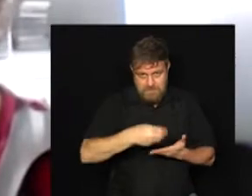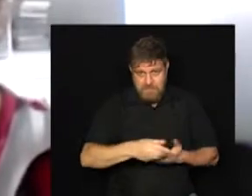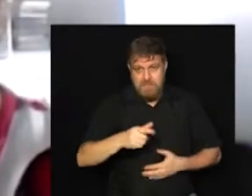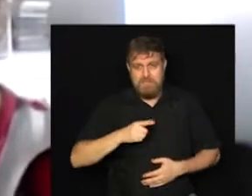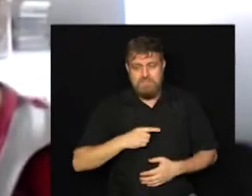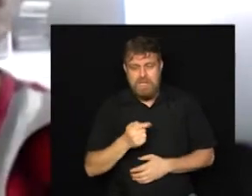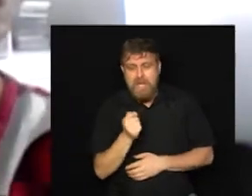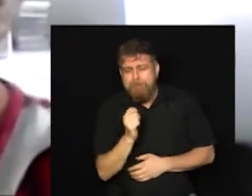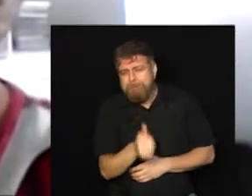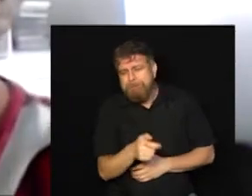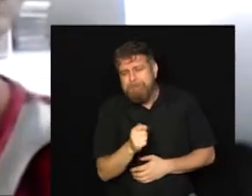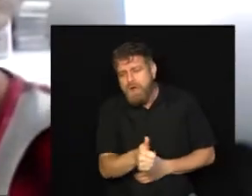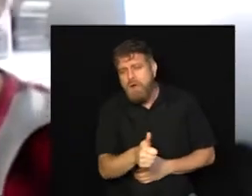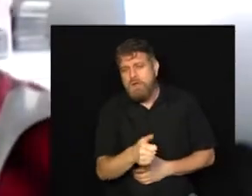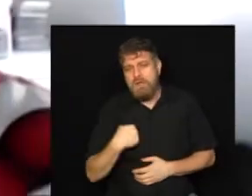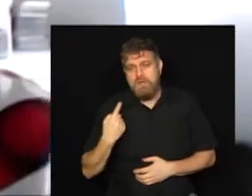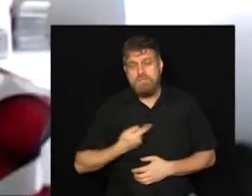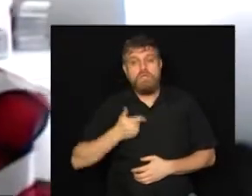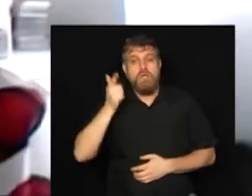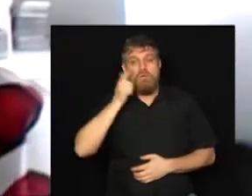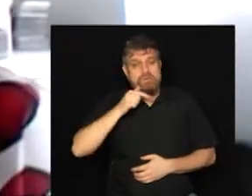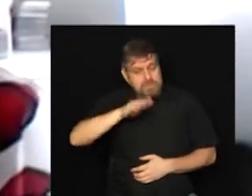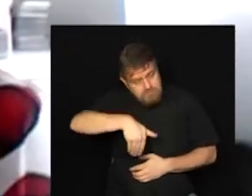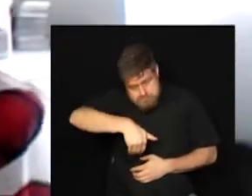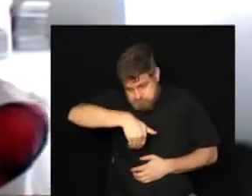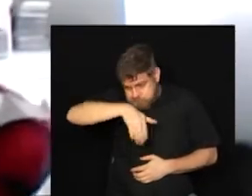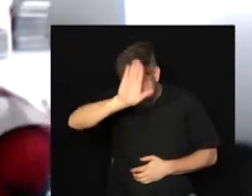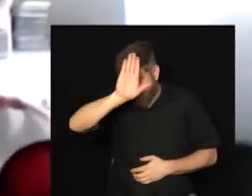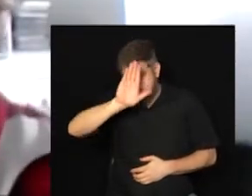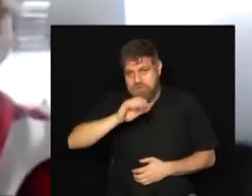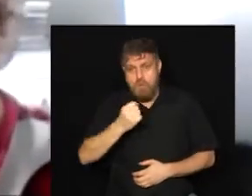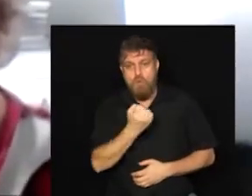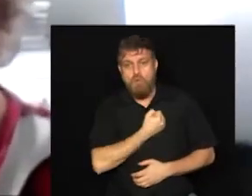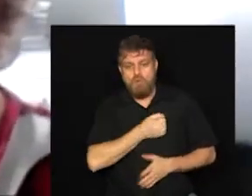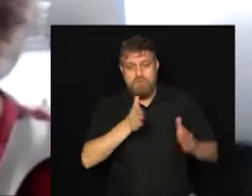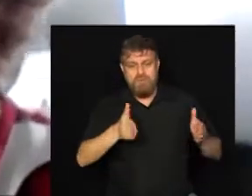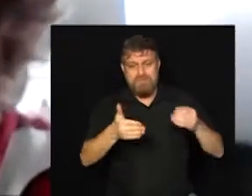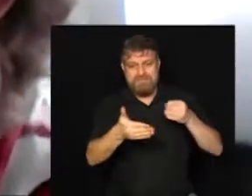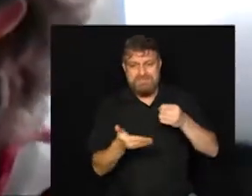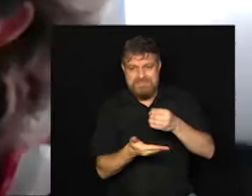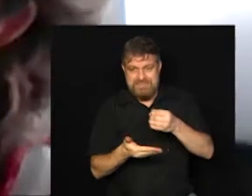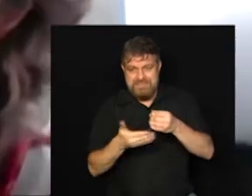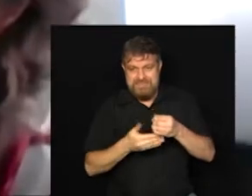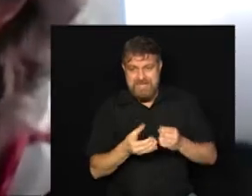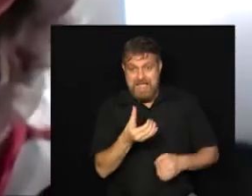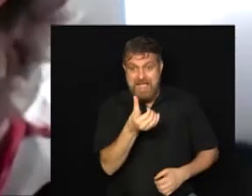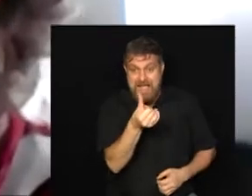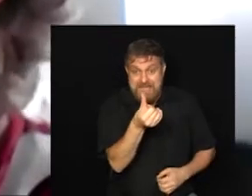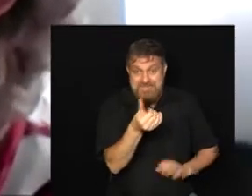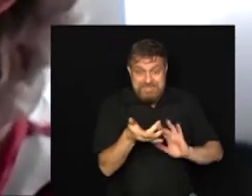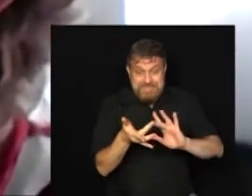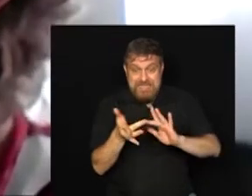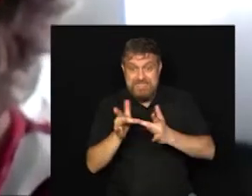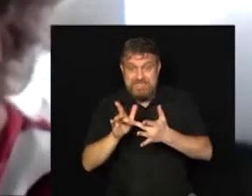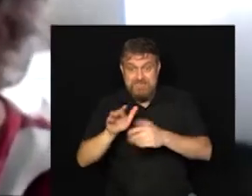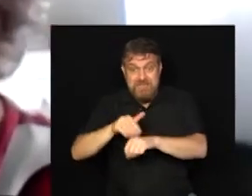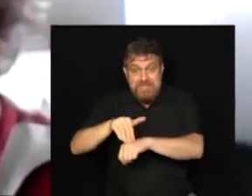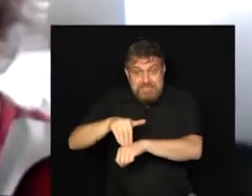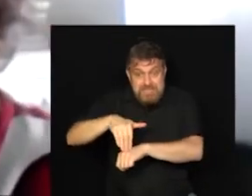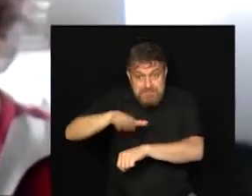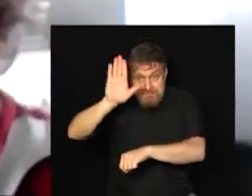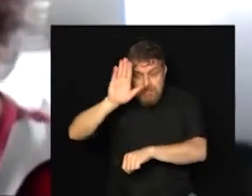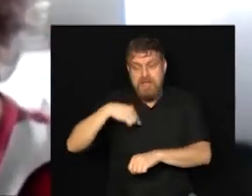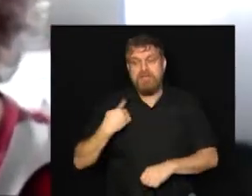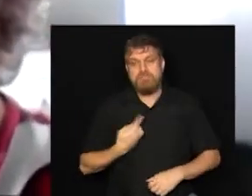a distribuição ampliou muito, chegou a 5-6 vezes mais o número de cestas